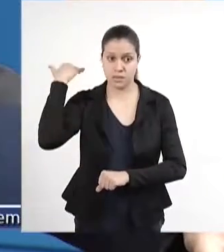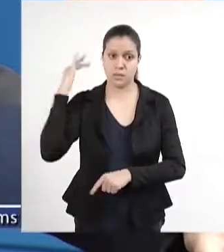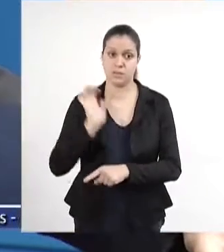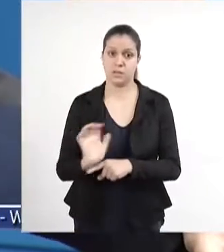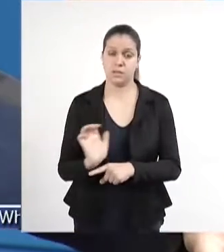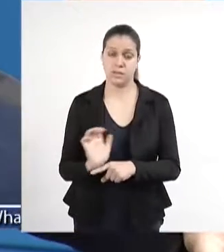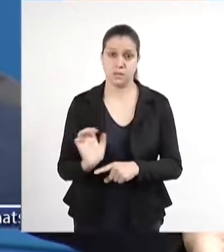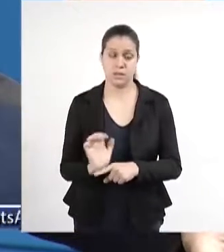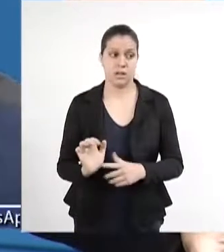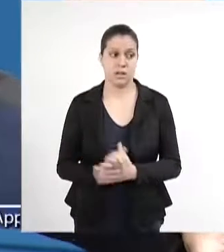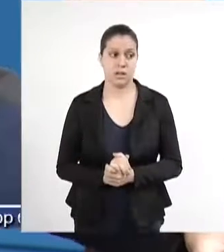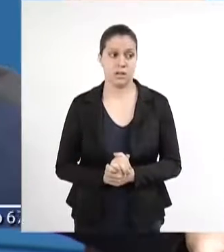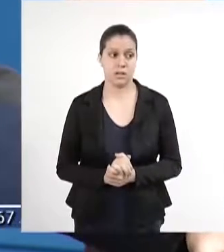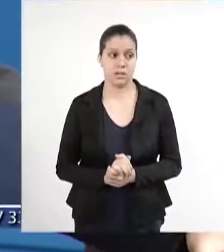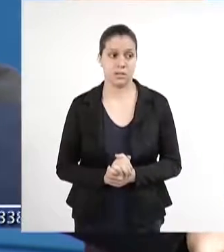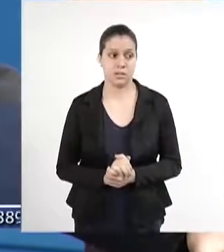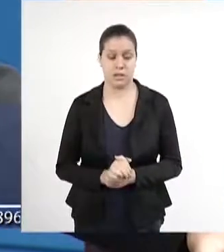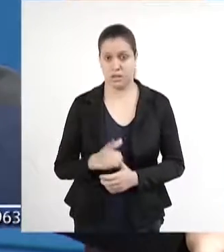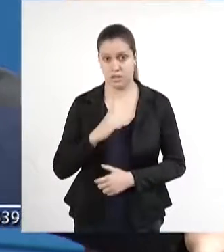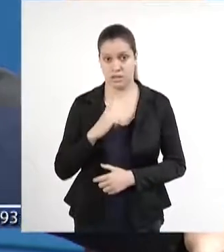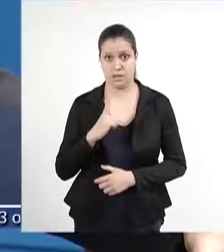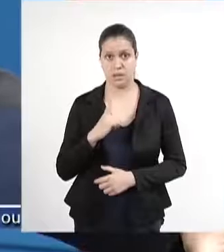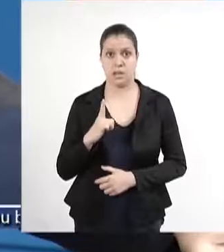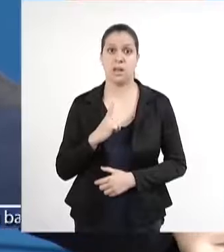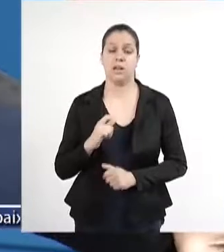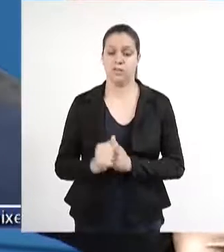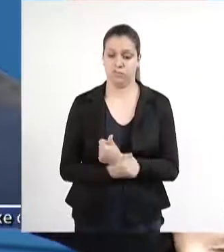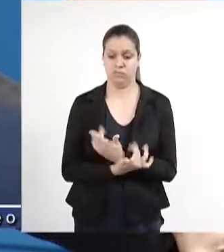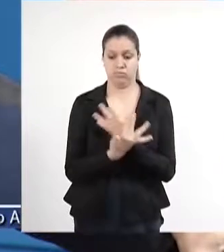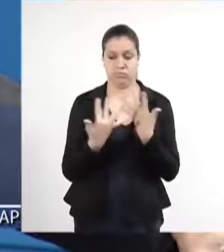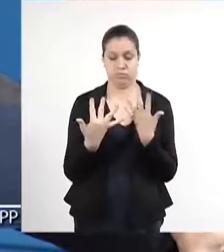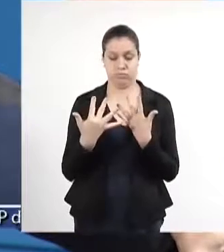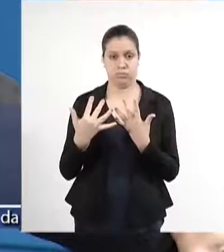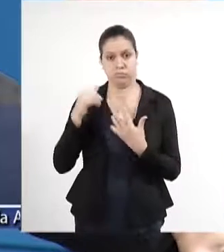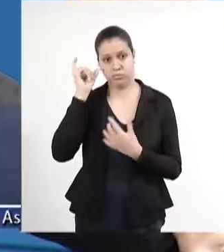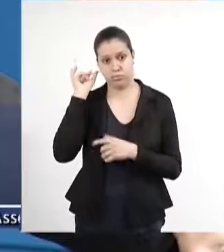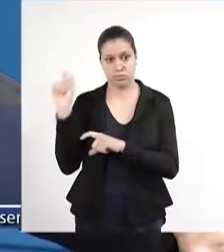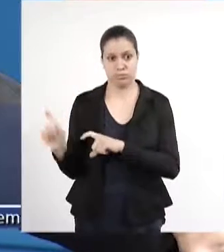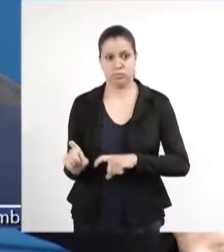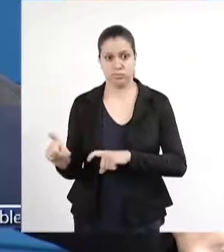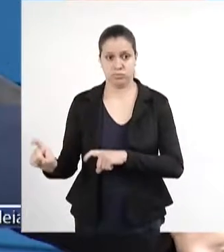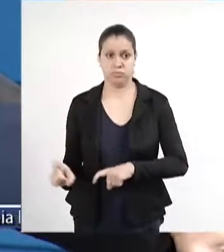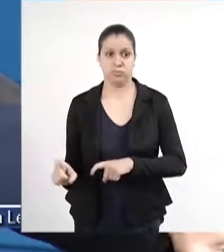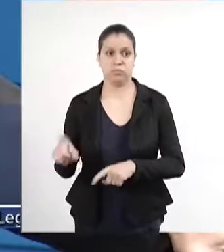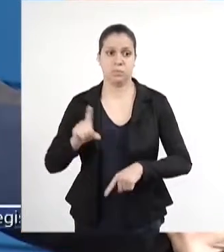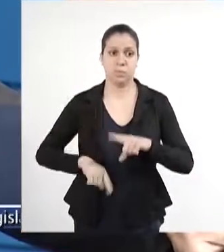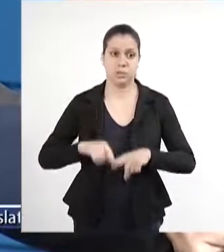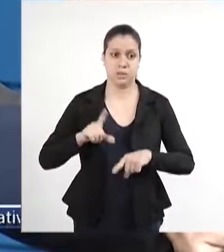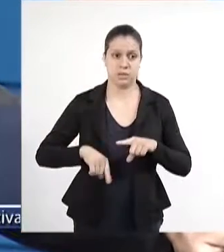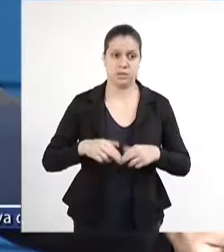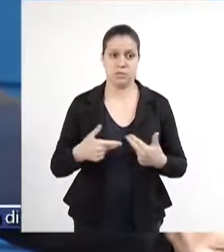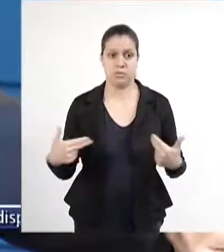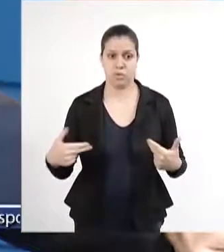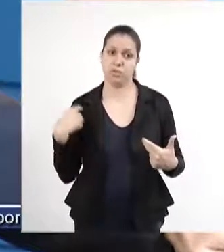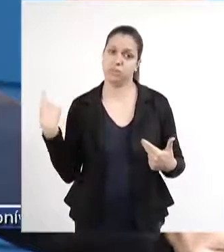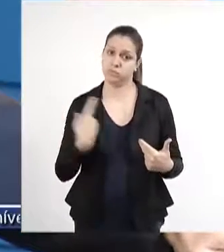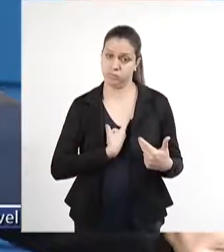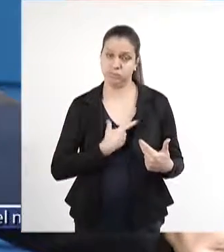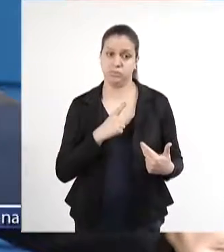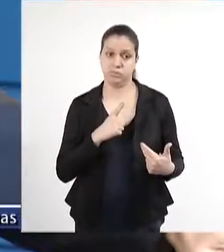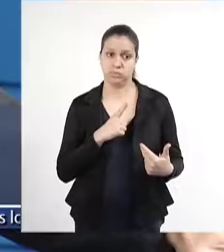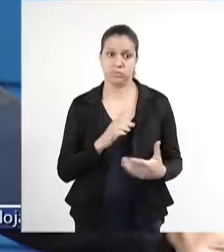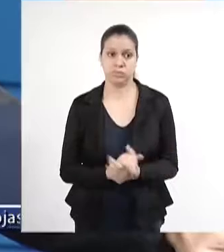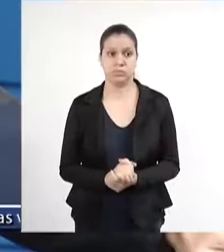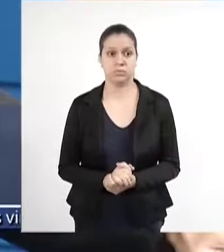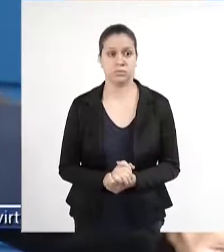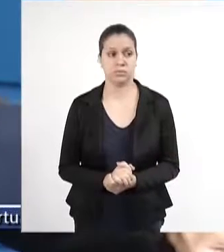estados que são produtores de produtos como nós somos,